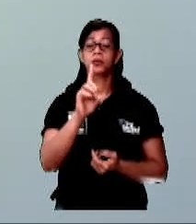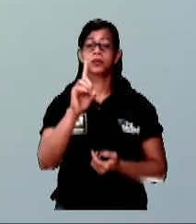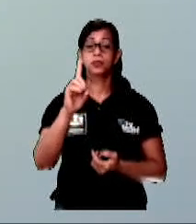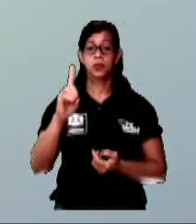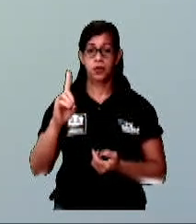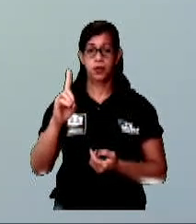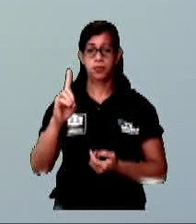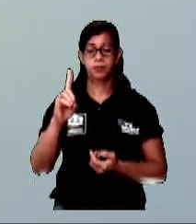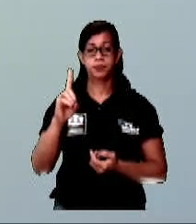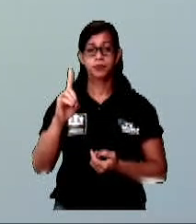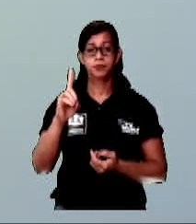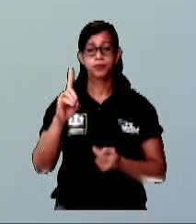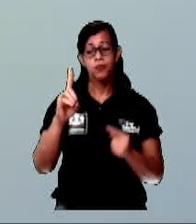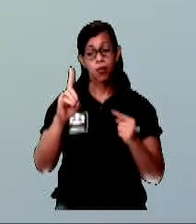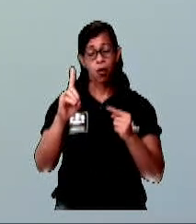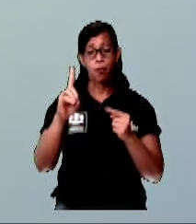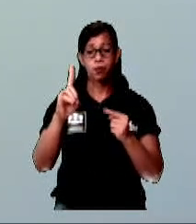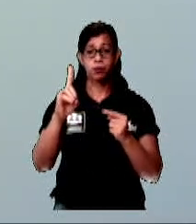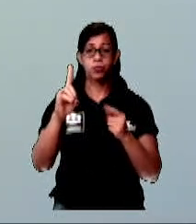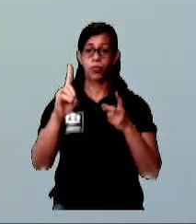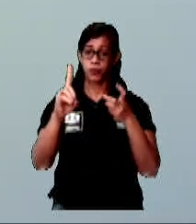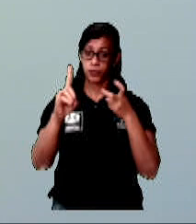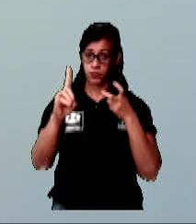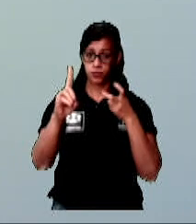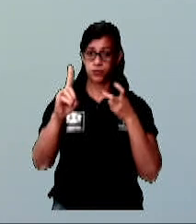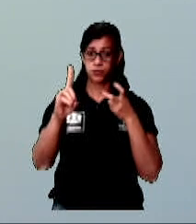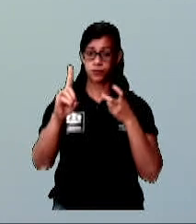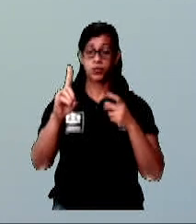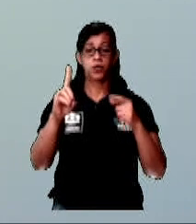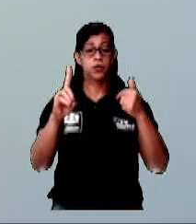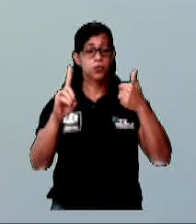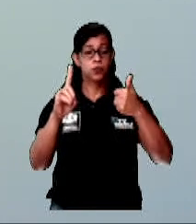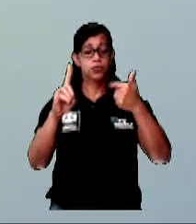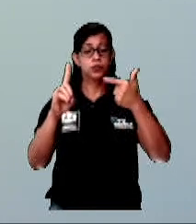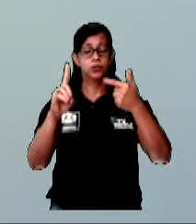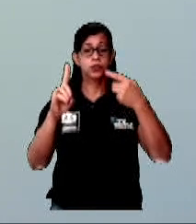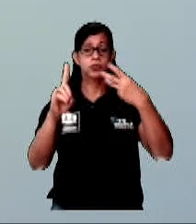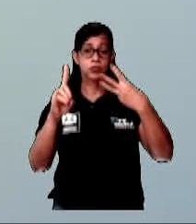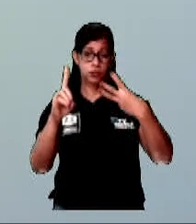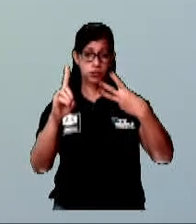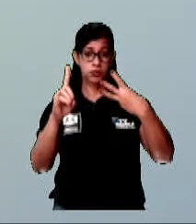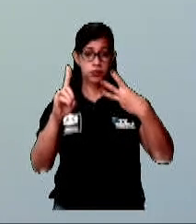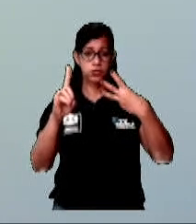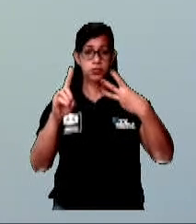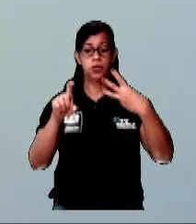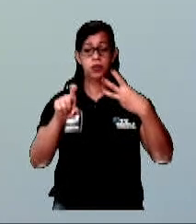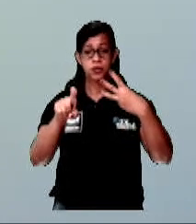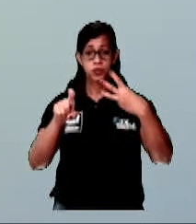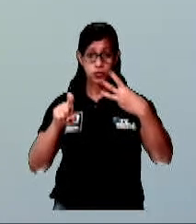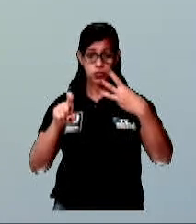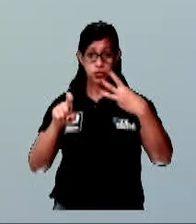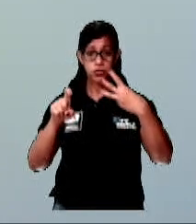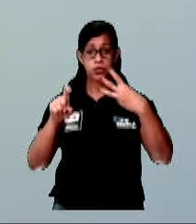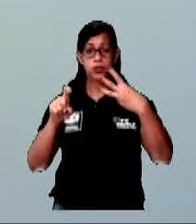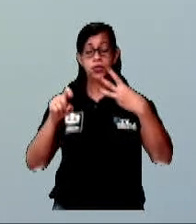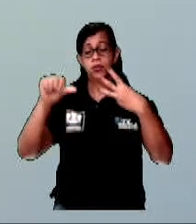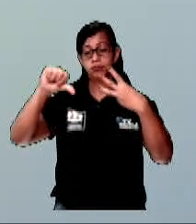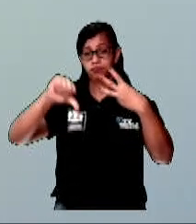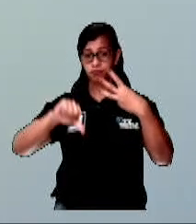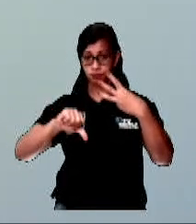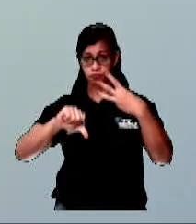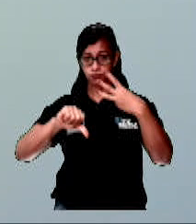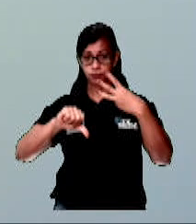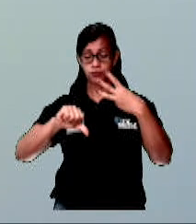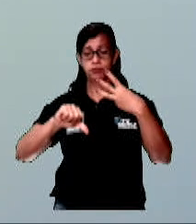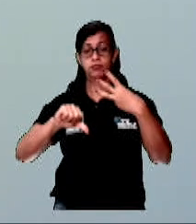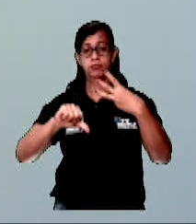E o ponto D, ó, a gente observa que tá 1, 2, 3 unidades para trás do x, então está negativo. E para baixo